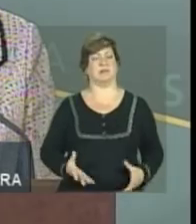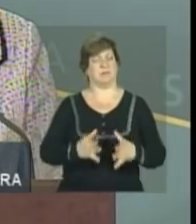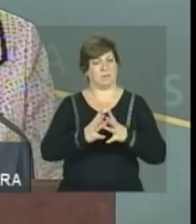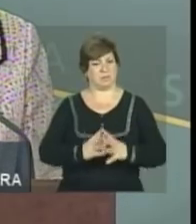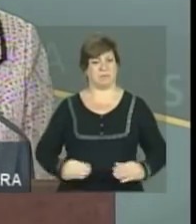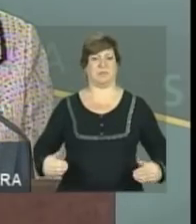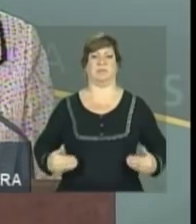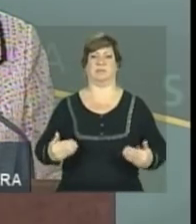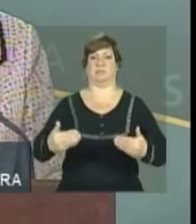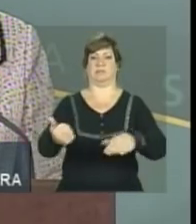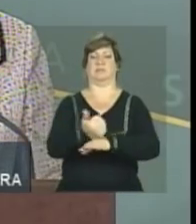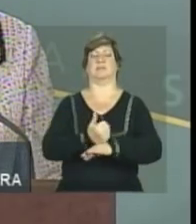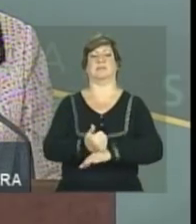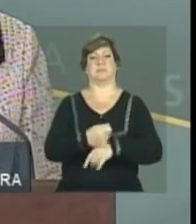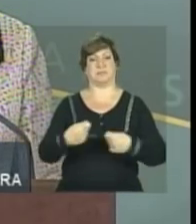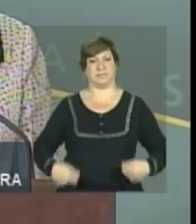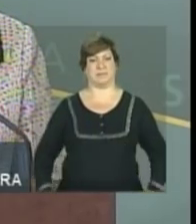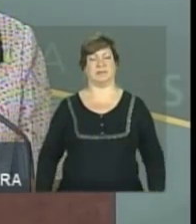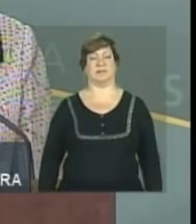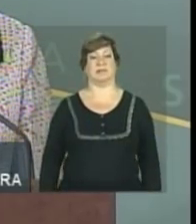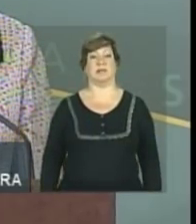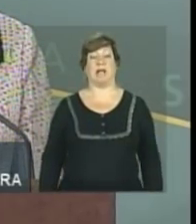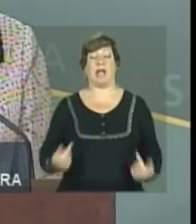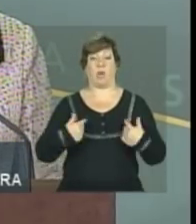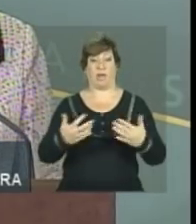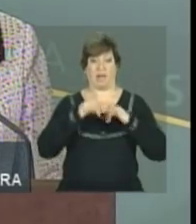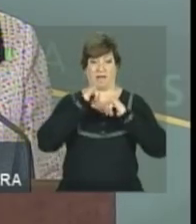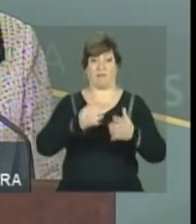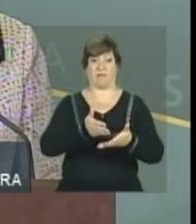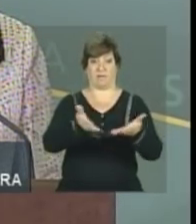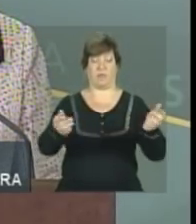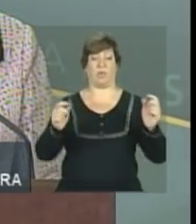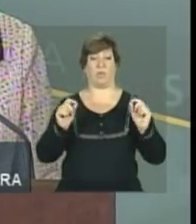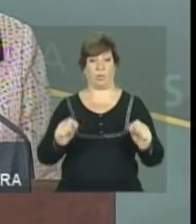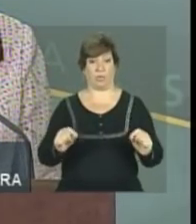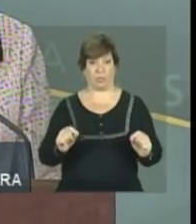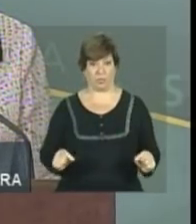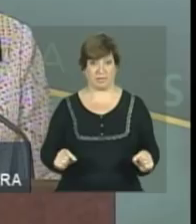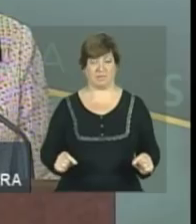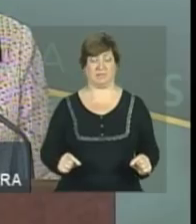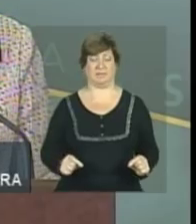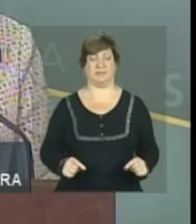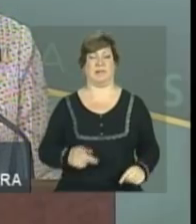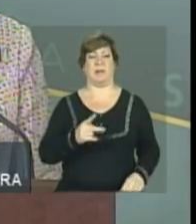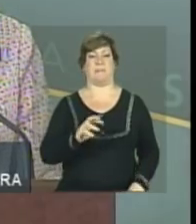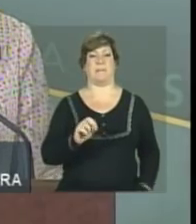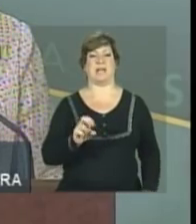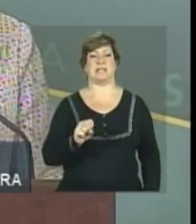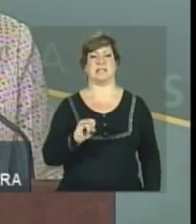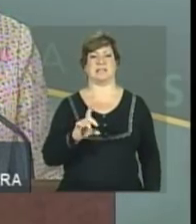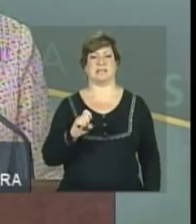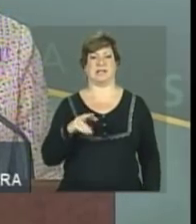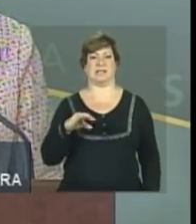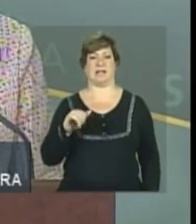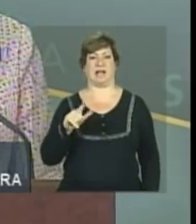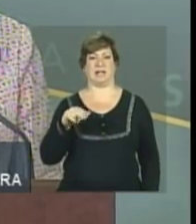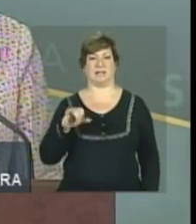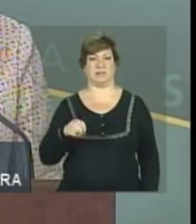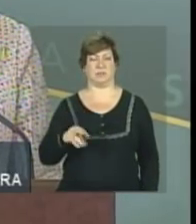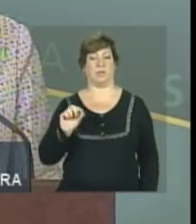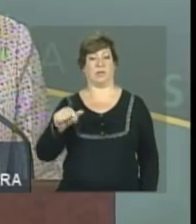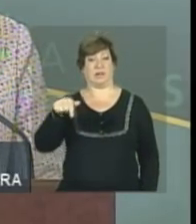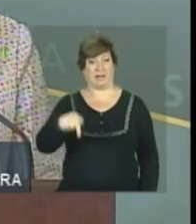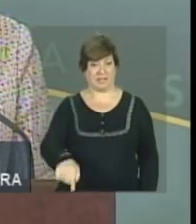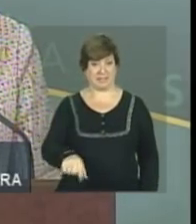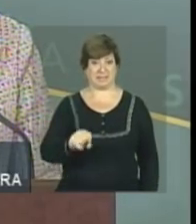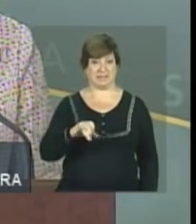Eu queria dizer para vocês que o que distingue o presidencialismo é que, nesse sistema,